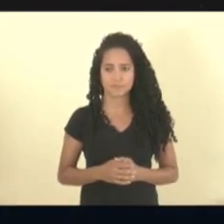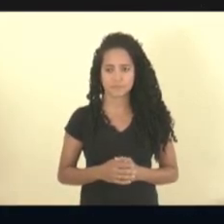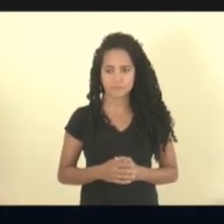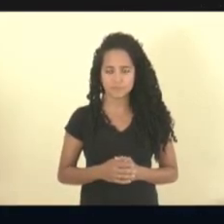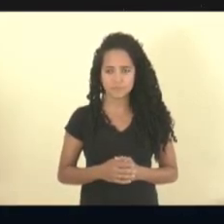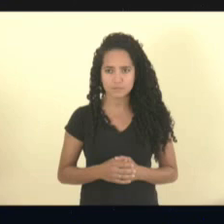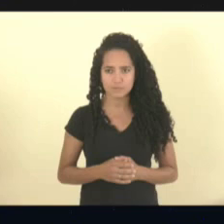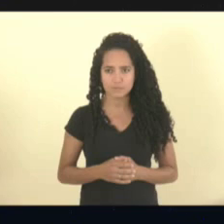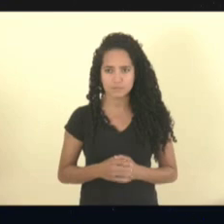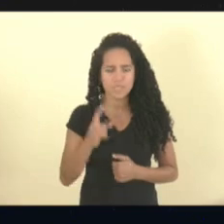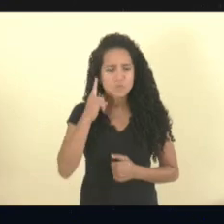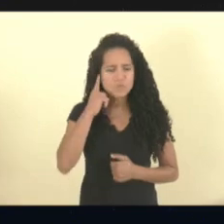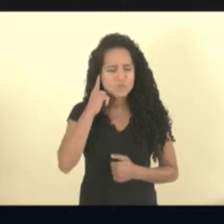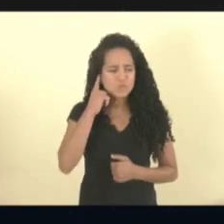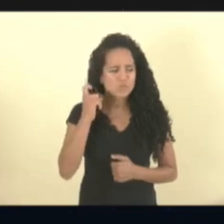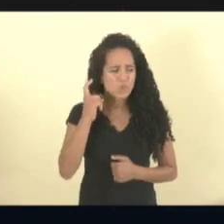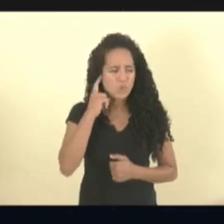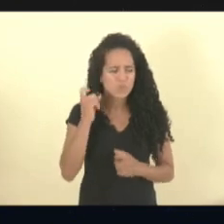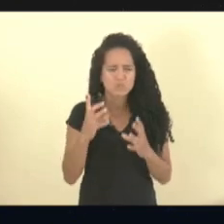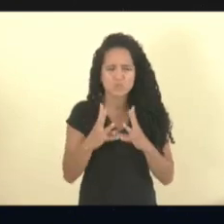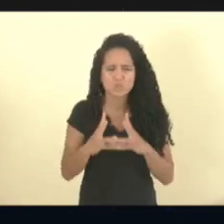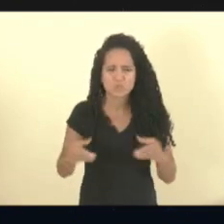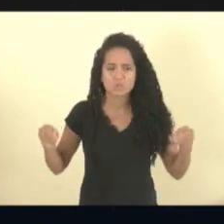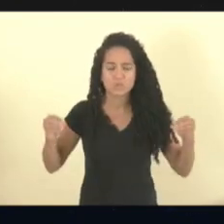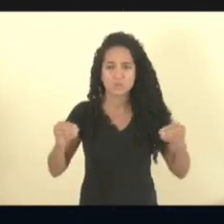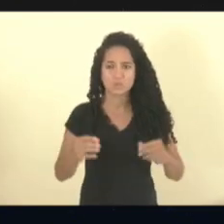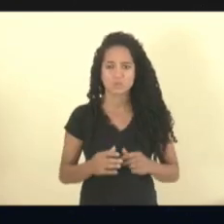Agora subiu o som, presidente.